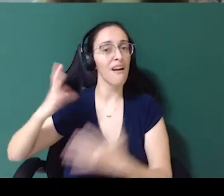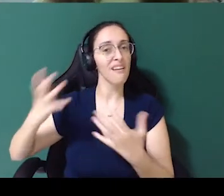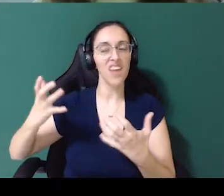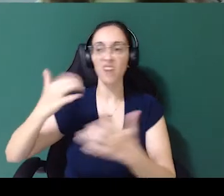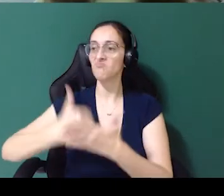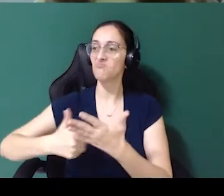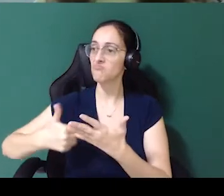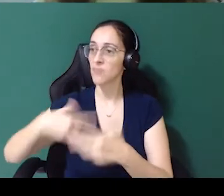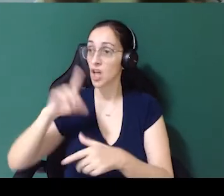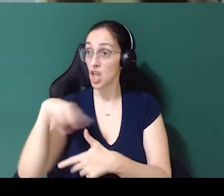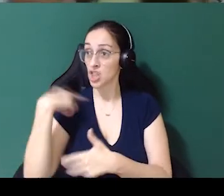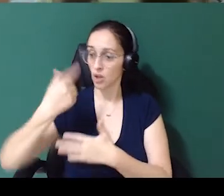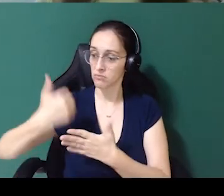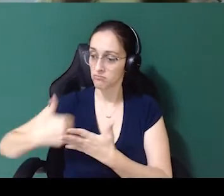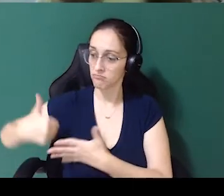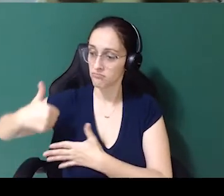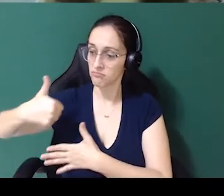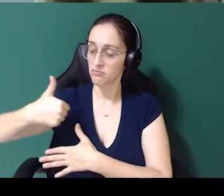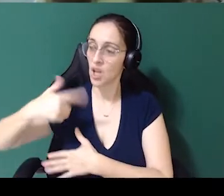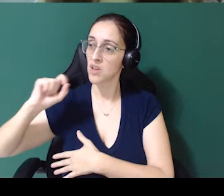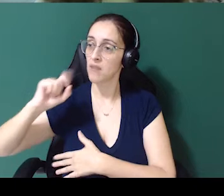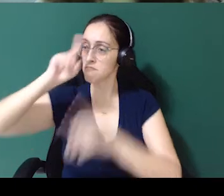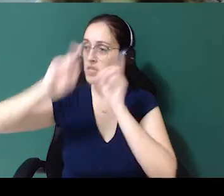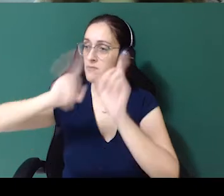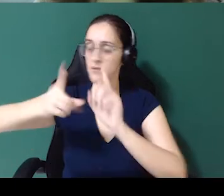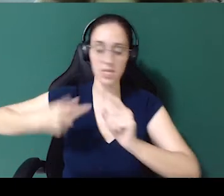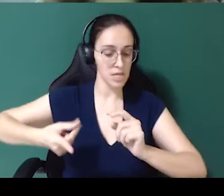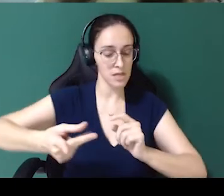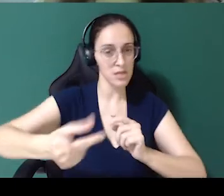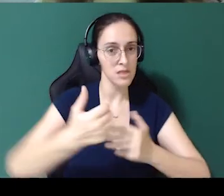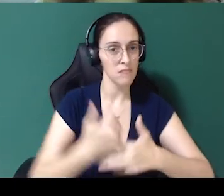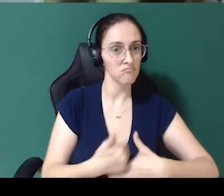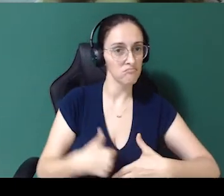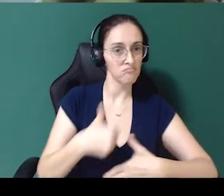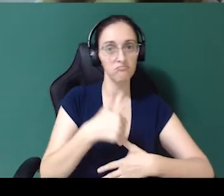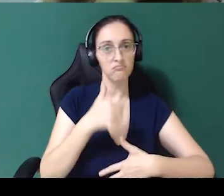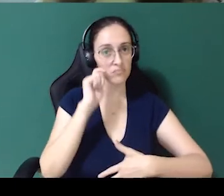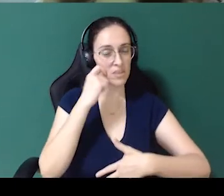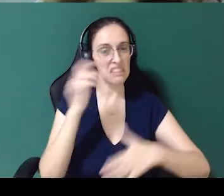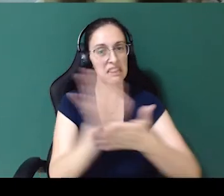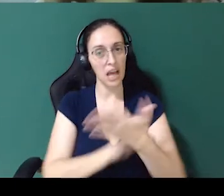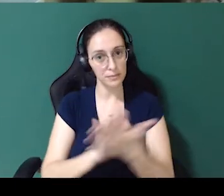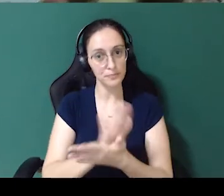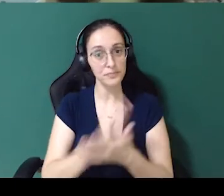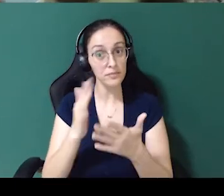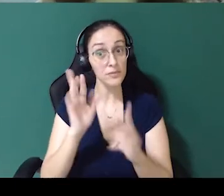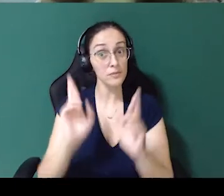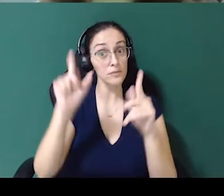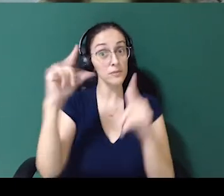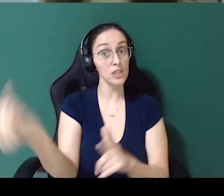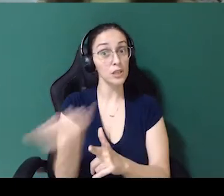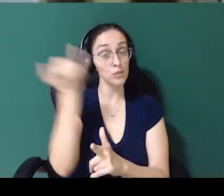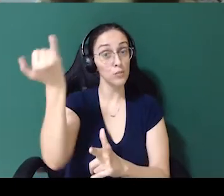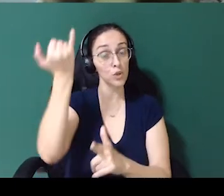continue se perpetuando, predominando por muito tempo. Então, essas são as diferenças e é muito importante que a